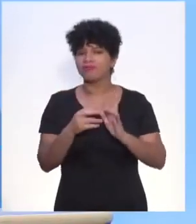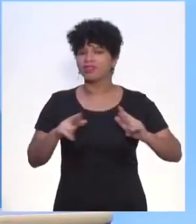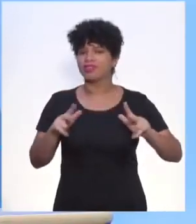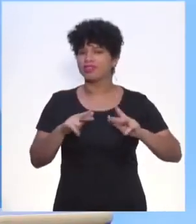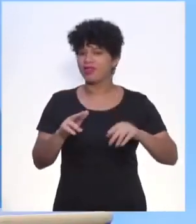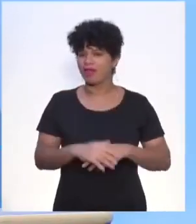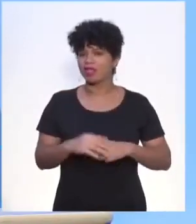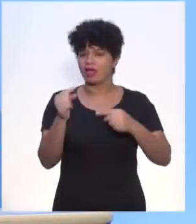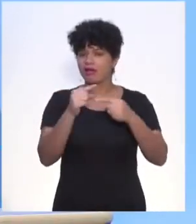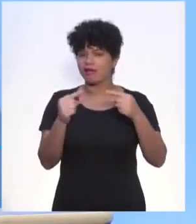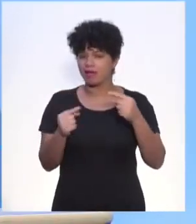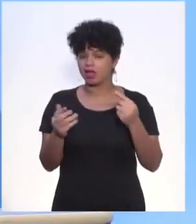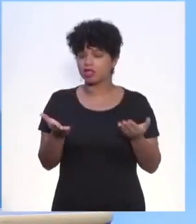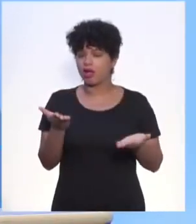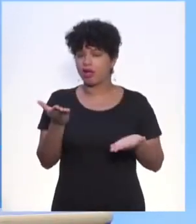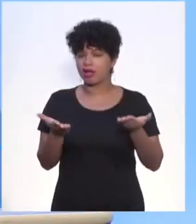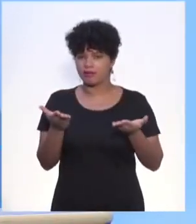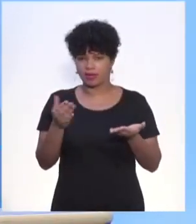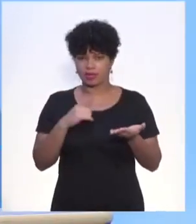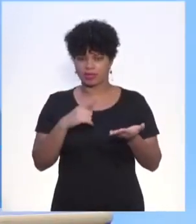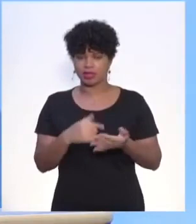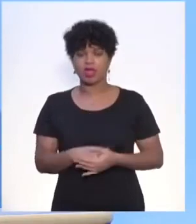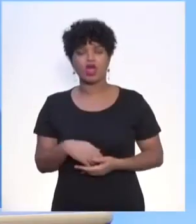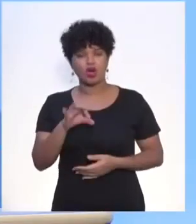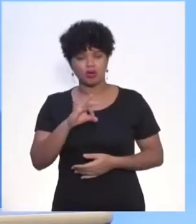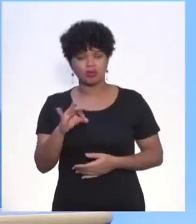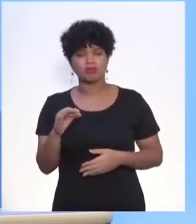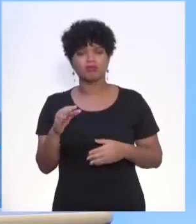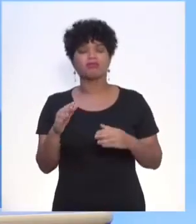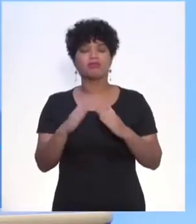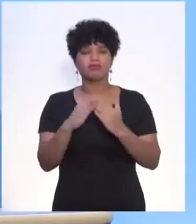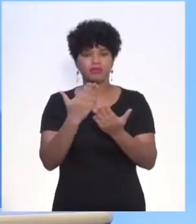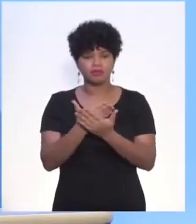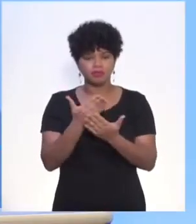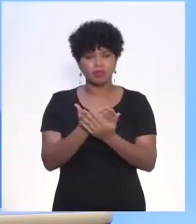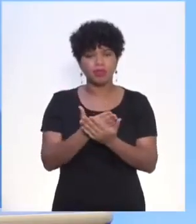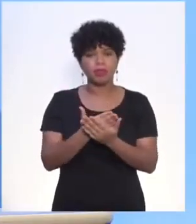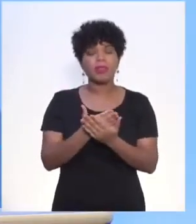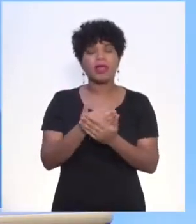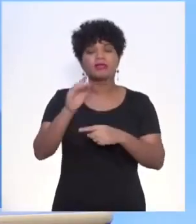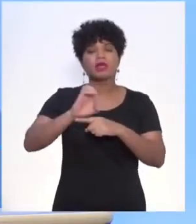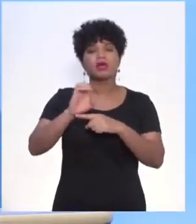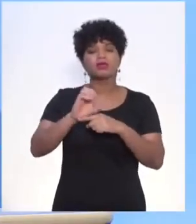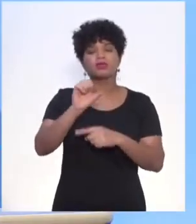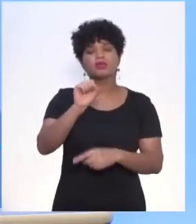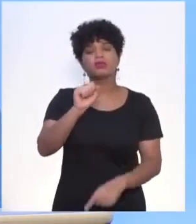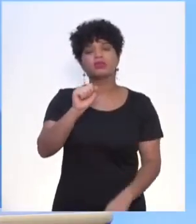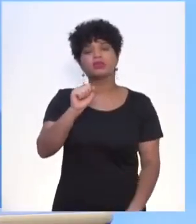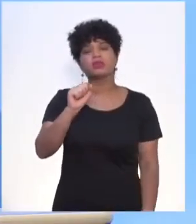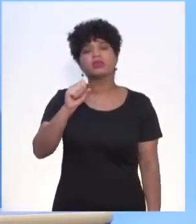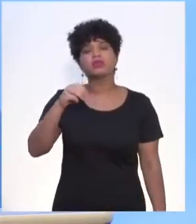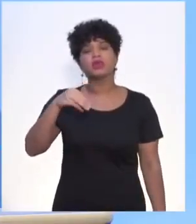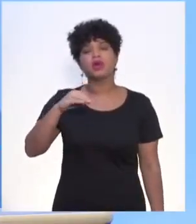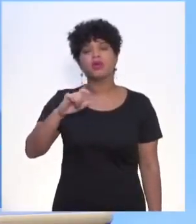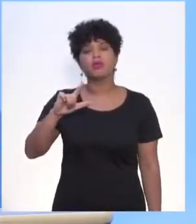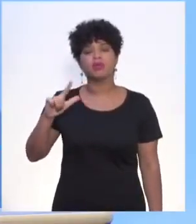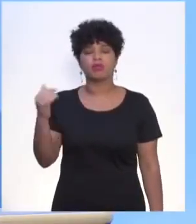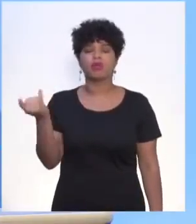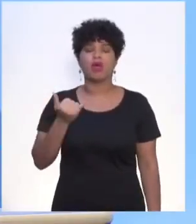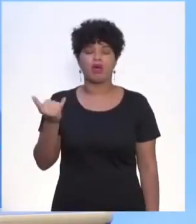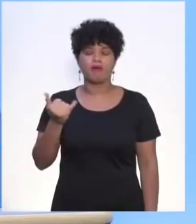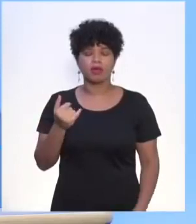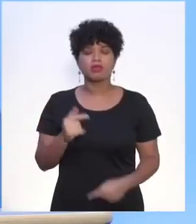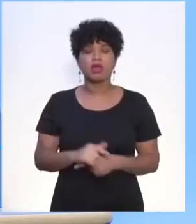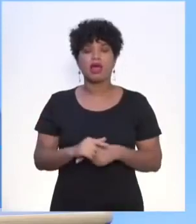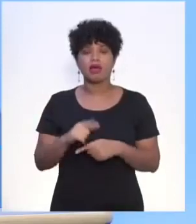são equivalentes. Bacana, né? Escola Estadual Samuel Clabin. Equivalente, né? Estão dizendo que as frações